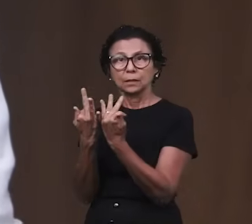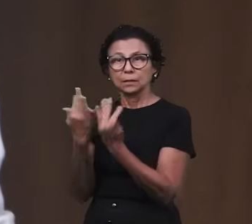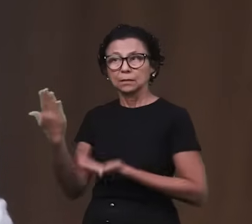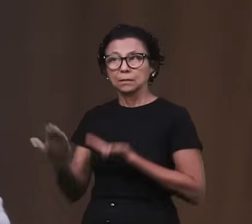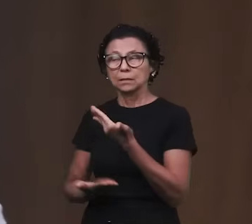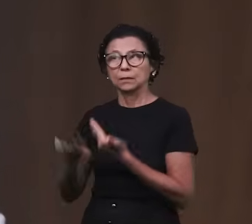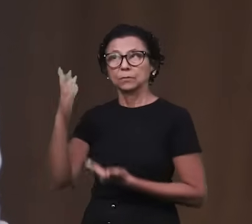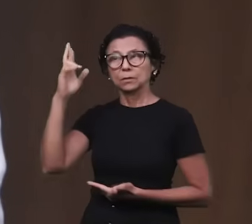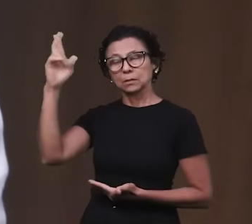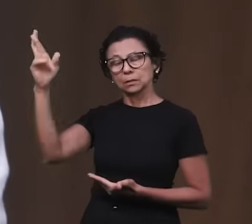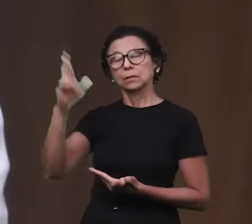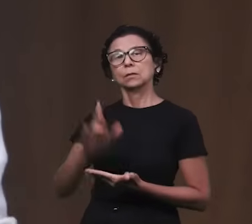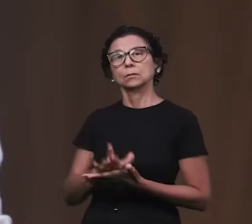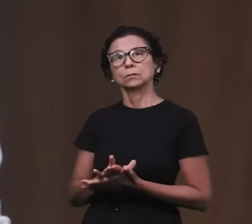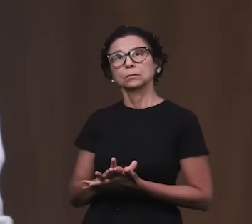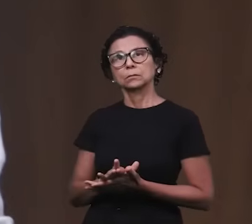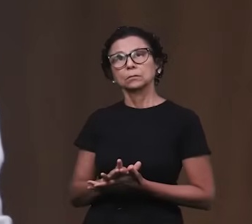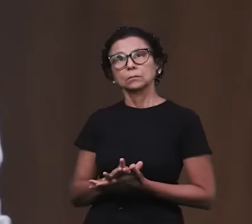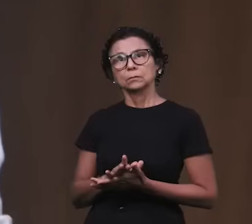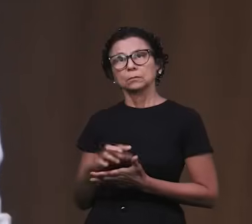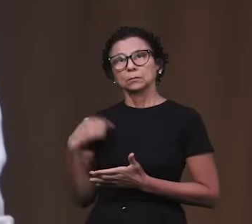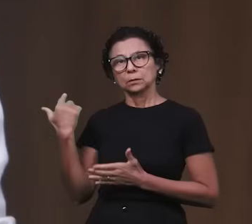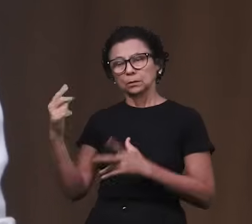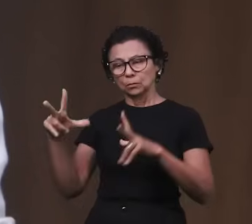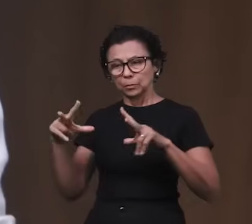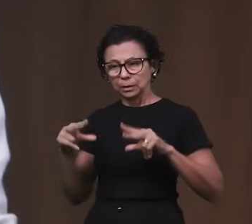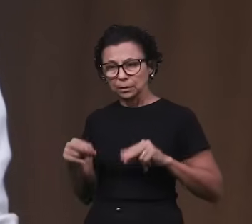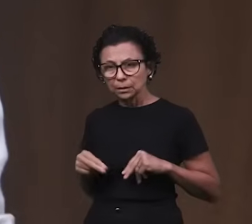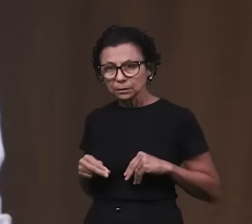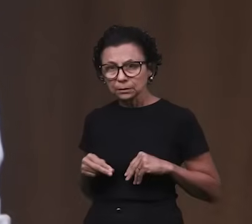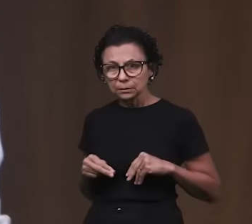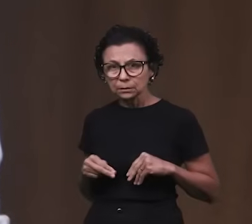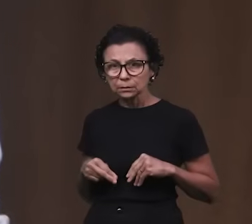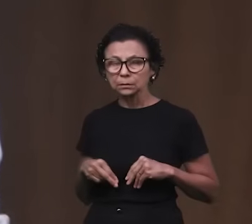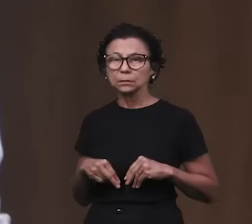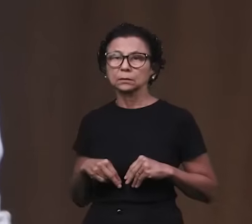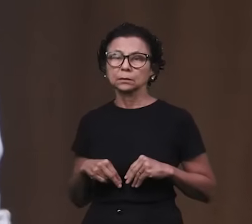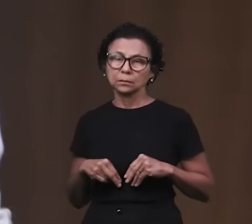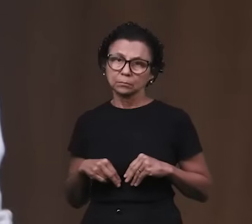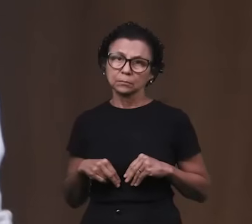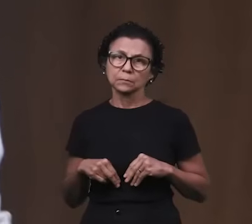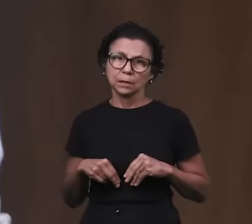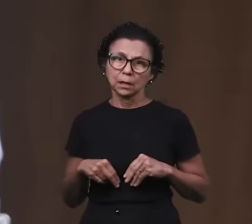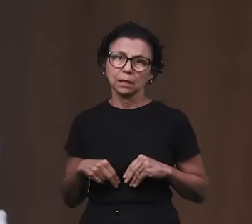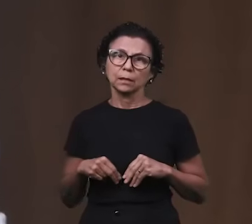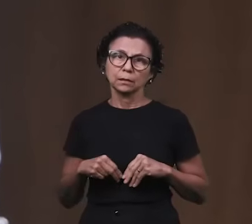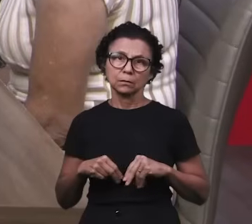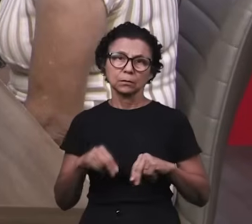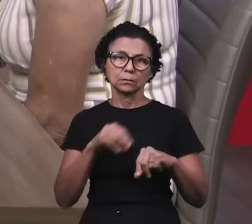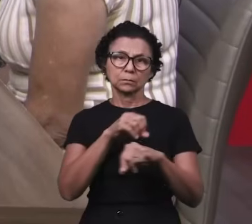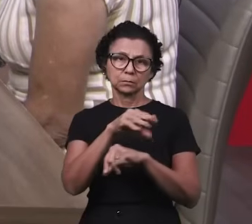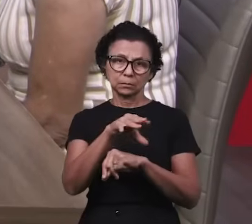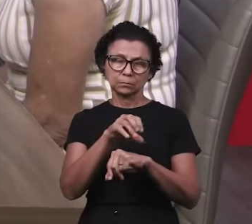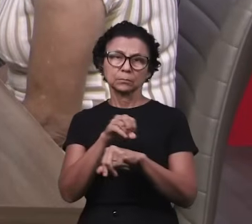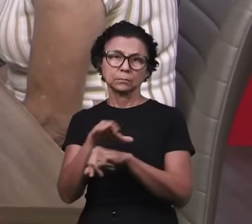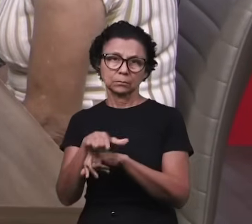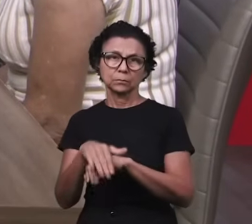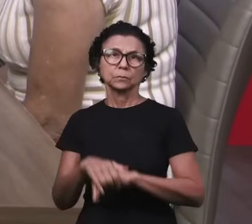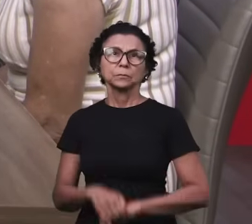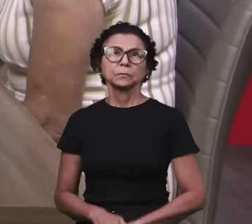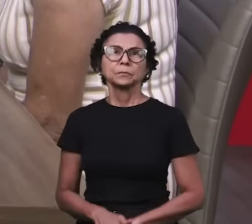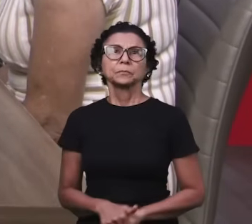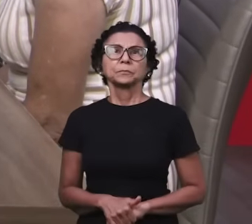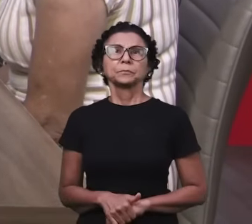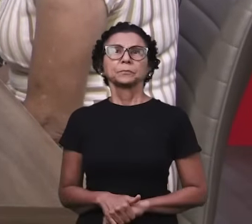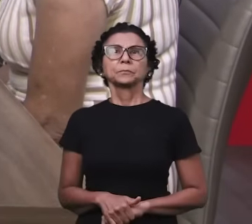temos uma herança que foi transmitida e nós continuamos com essa herança para os nossos filhos. Glória a Deus. Eu acho que o pastor